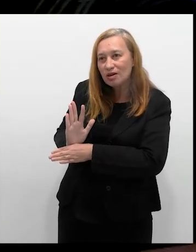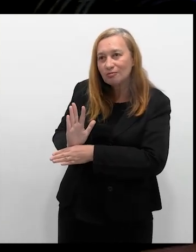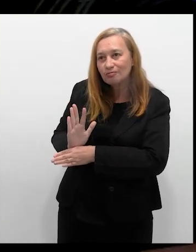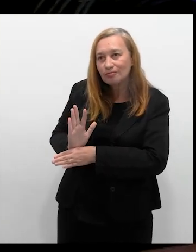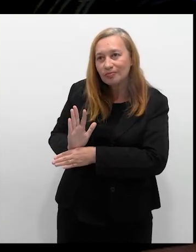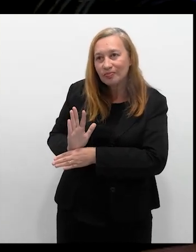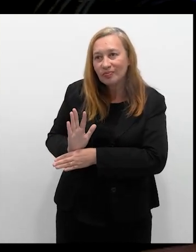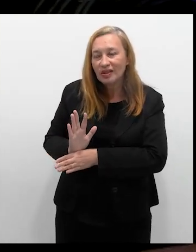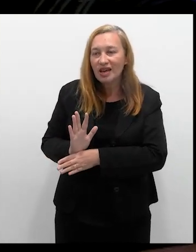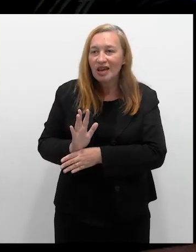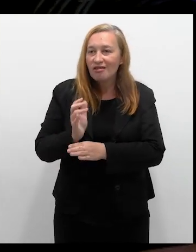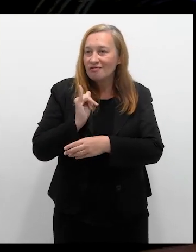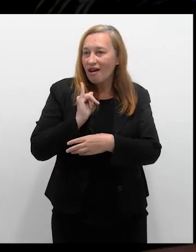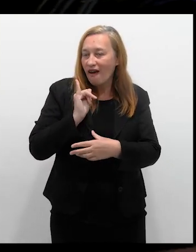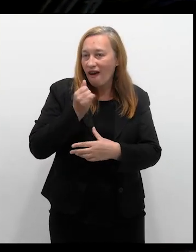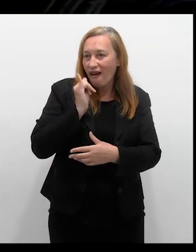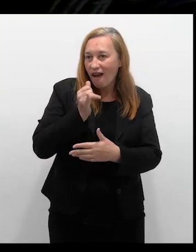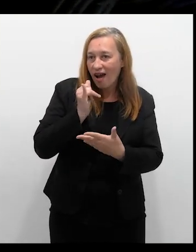o cinema